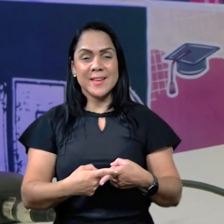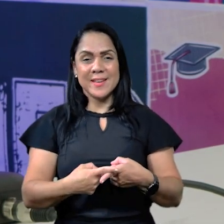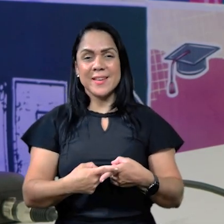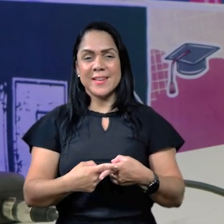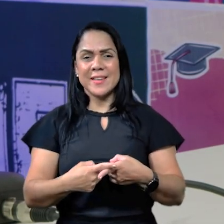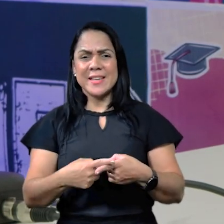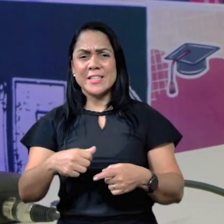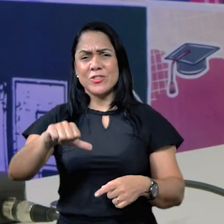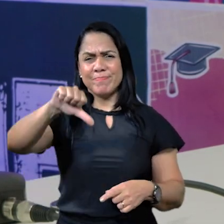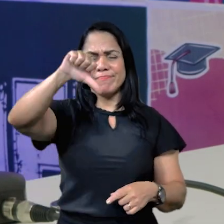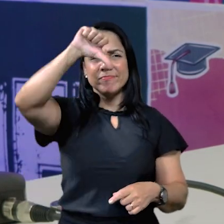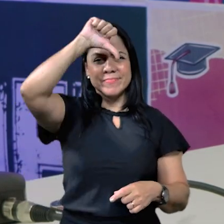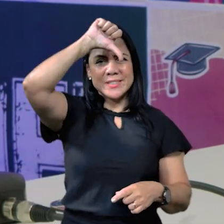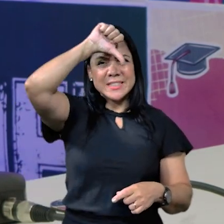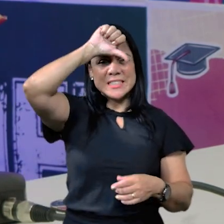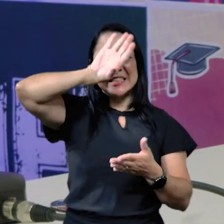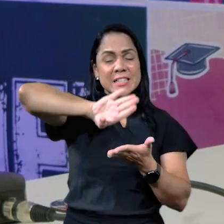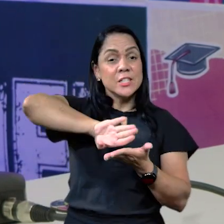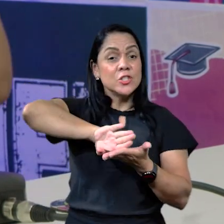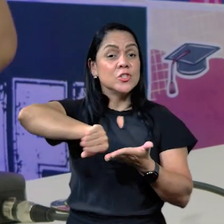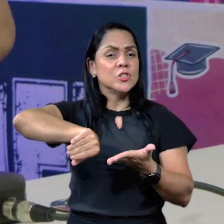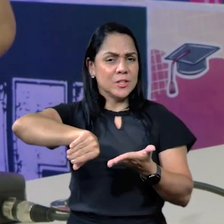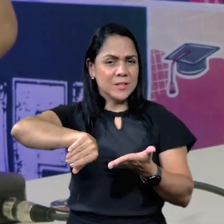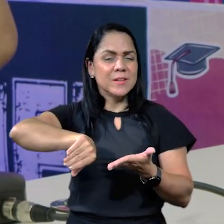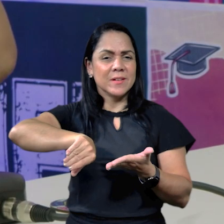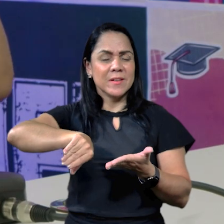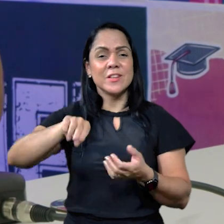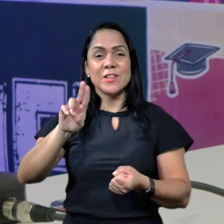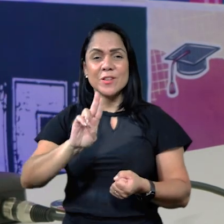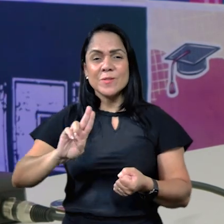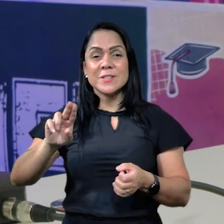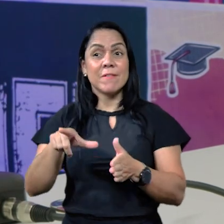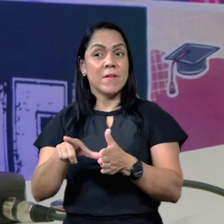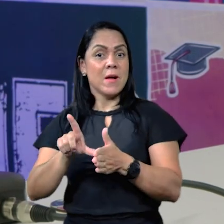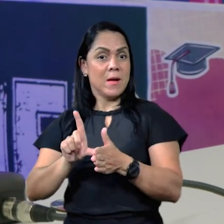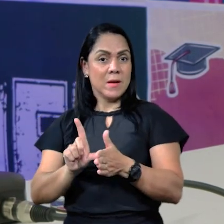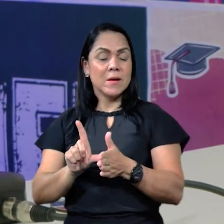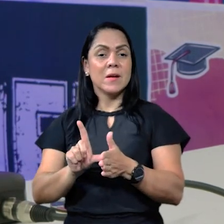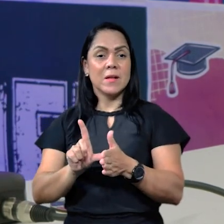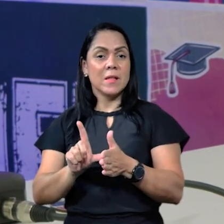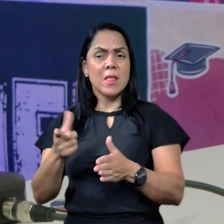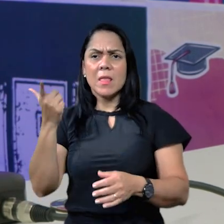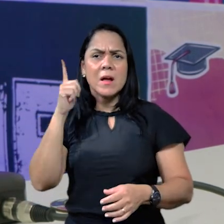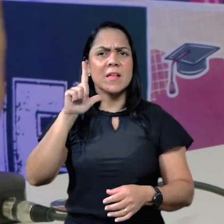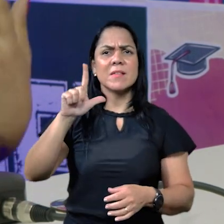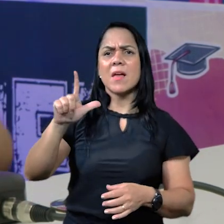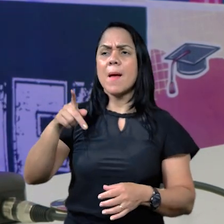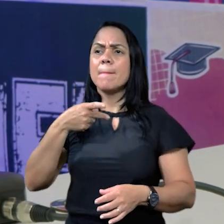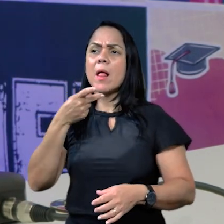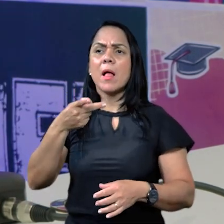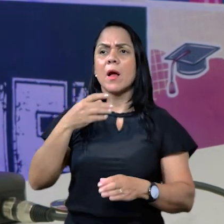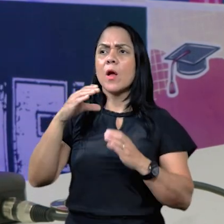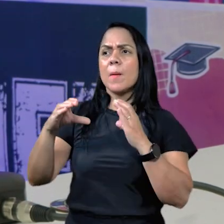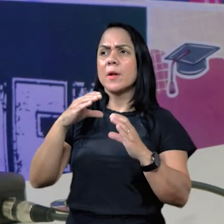estereótipo de que usavam antigamente, que é uma pessoa, não consegue falar, como consegue